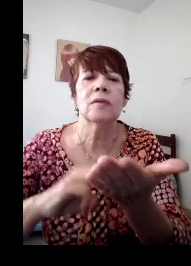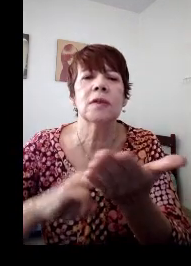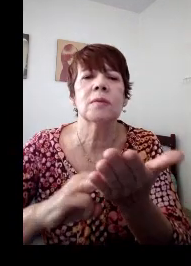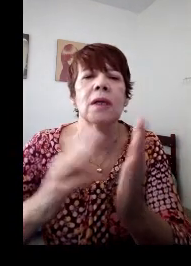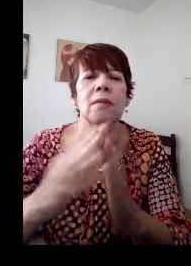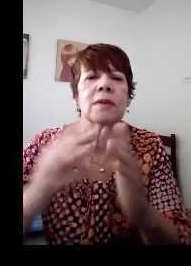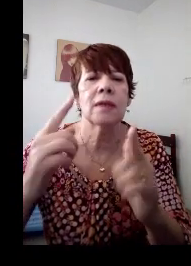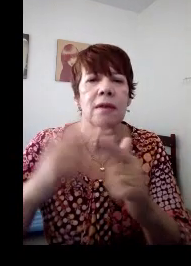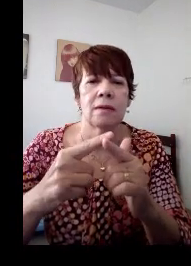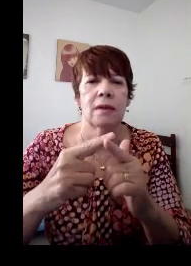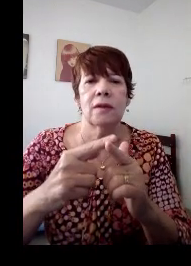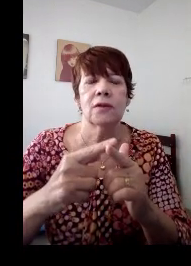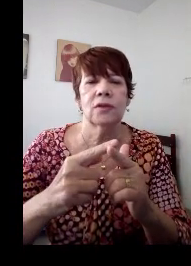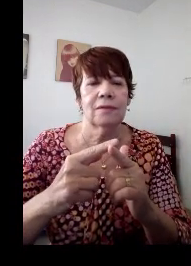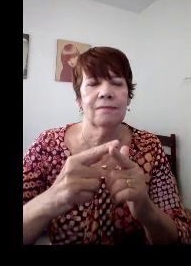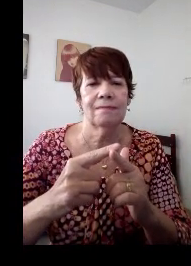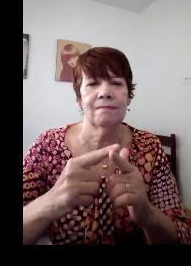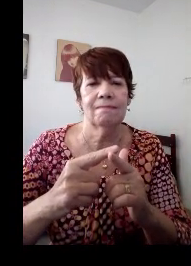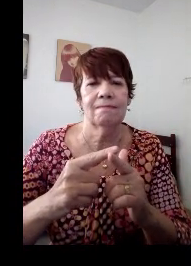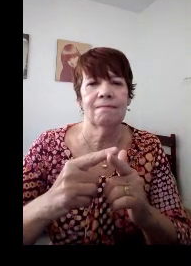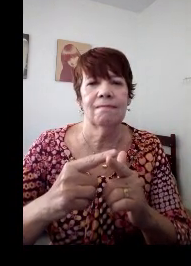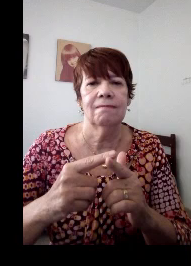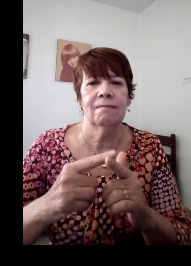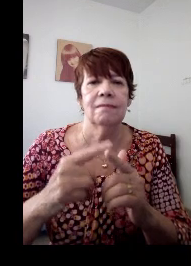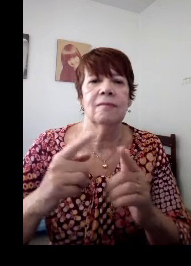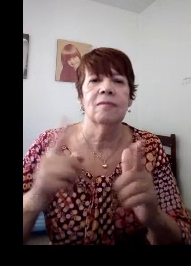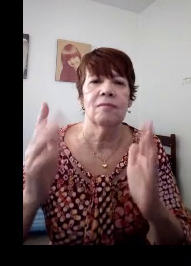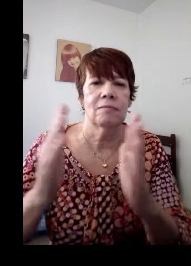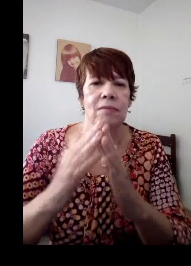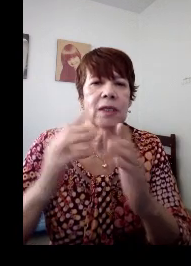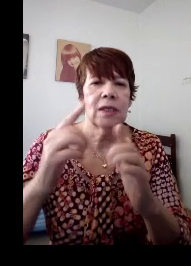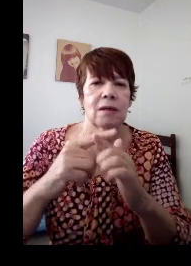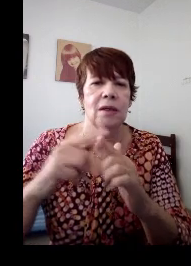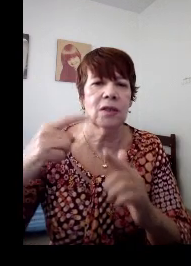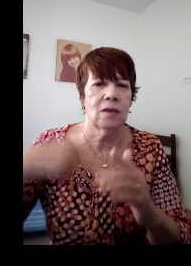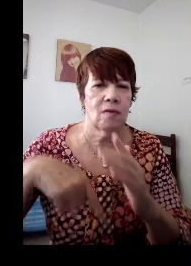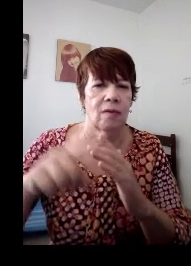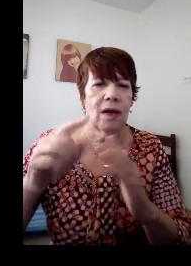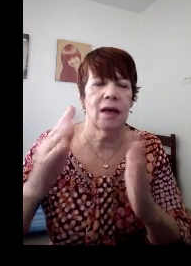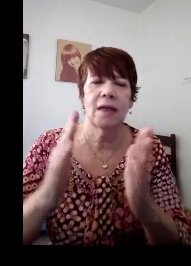que não ouvi-la, não vá mais na casa dela,